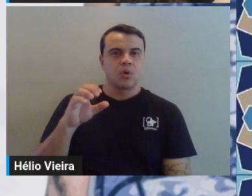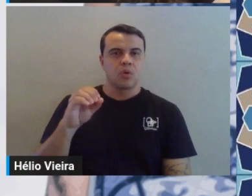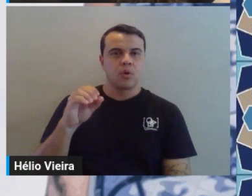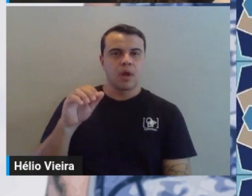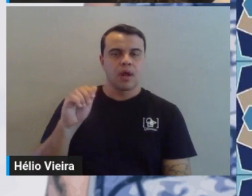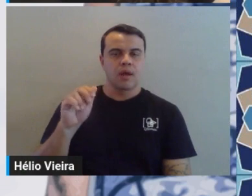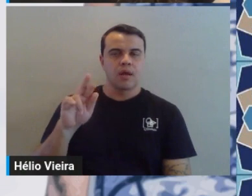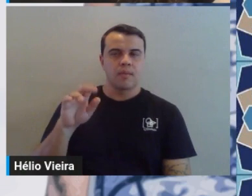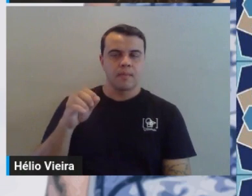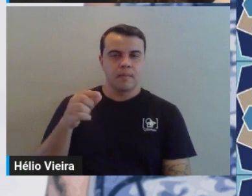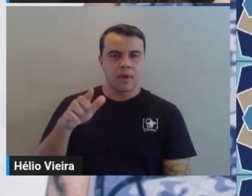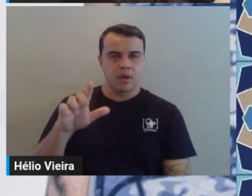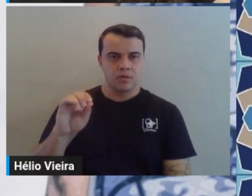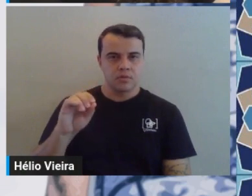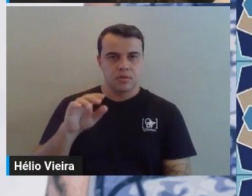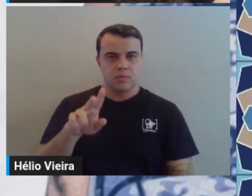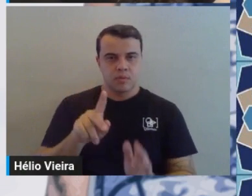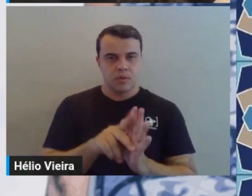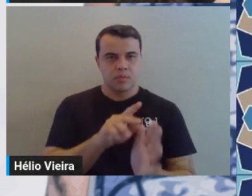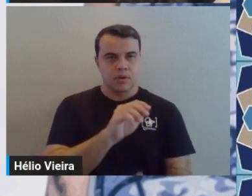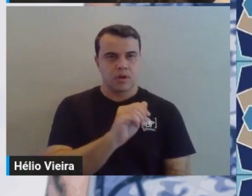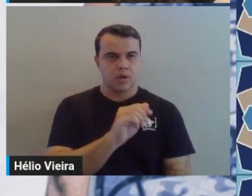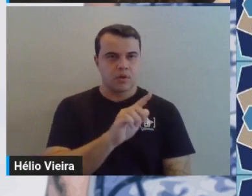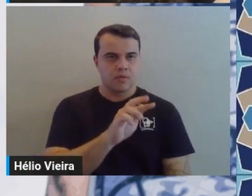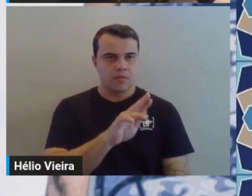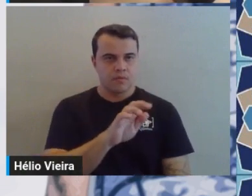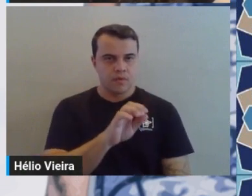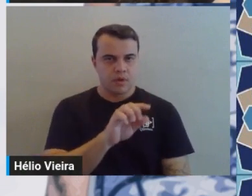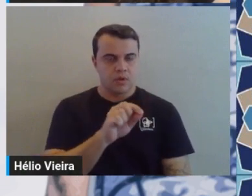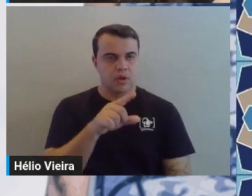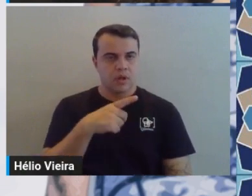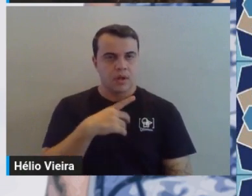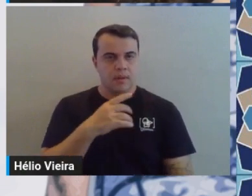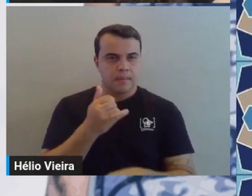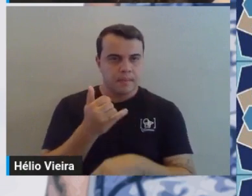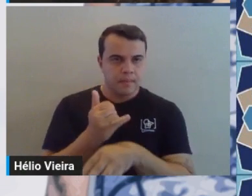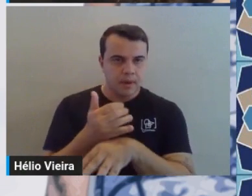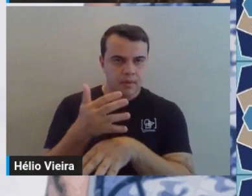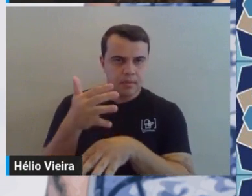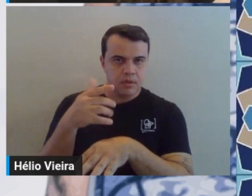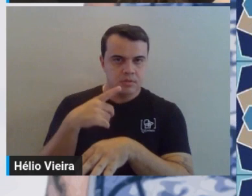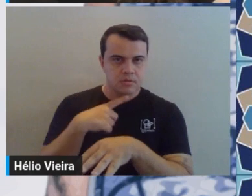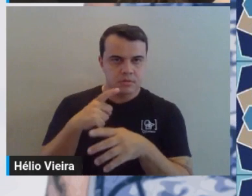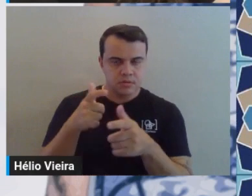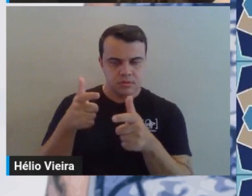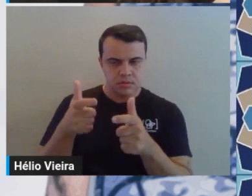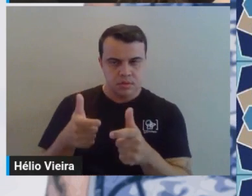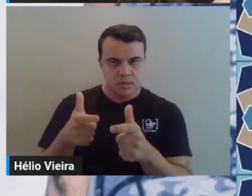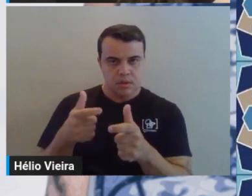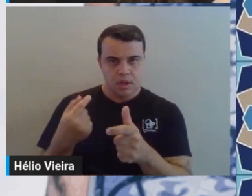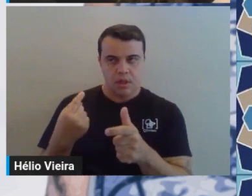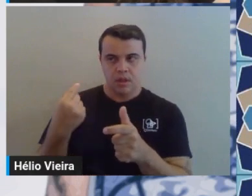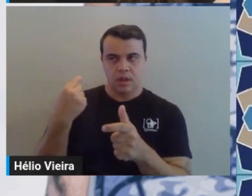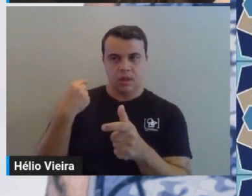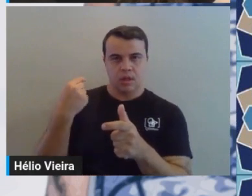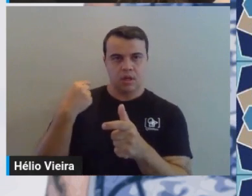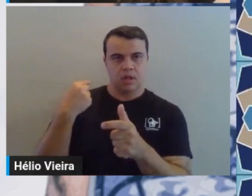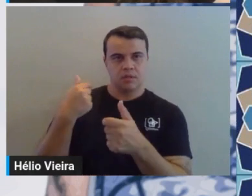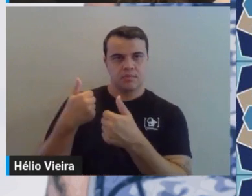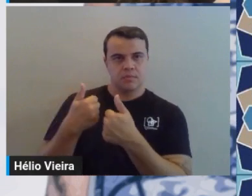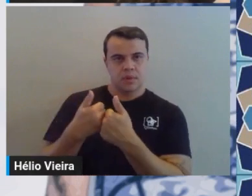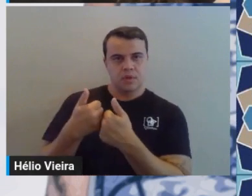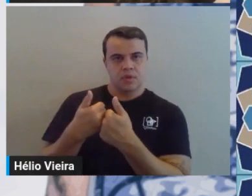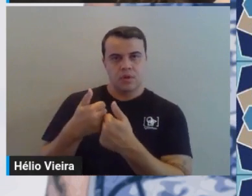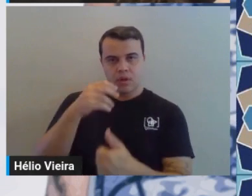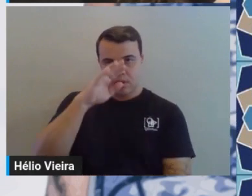Abraço, do Alfredo Saschiati, que é uma escultura em mármore que fica na parte de trás, mais próximo da